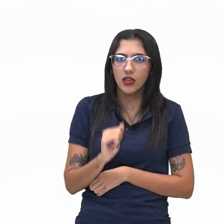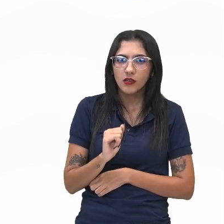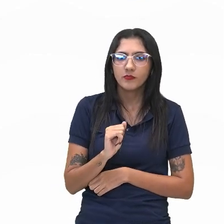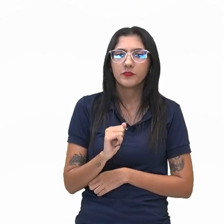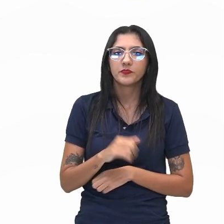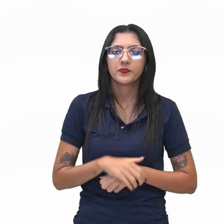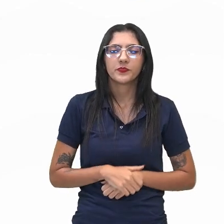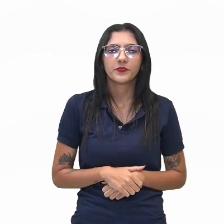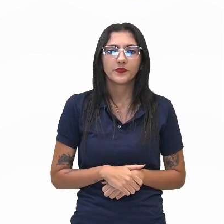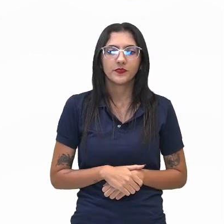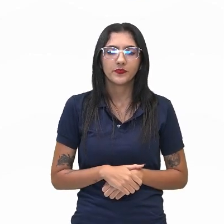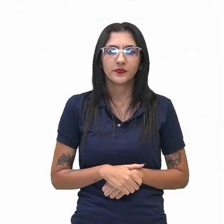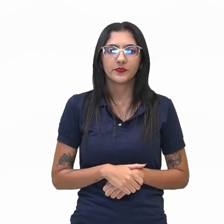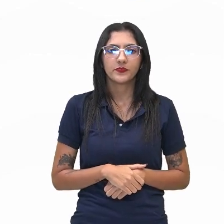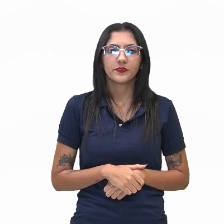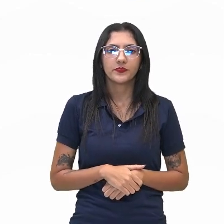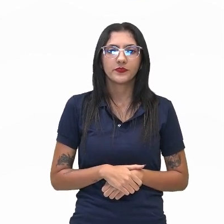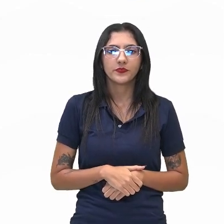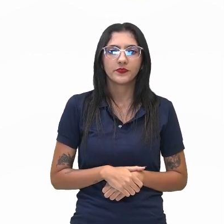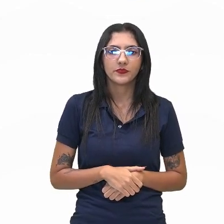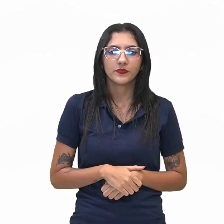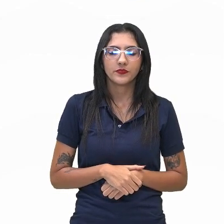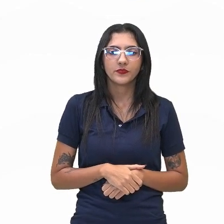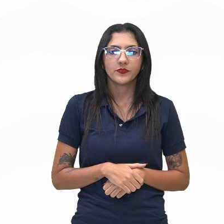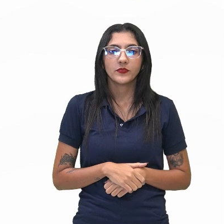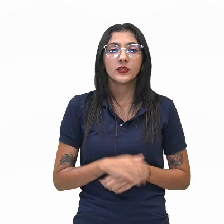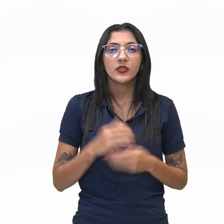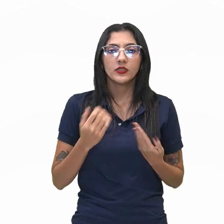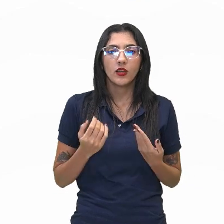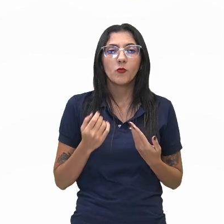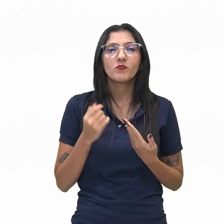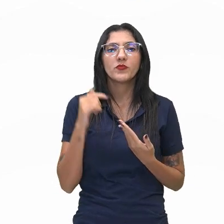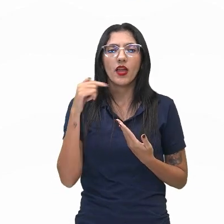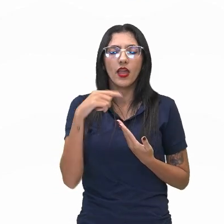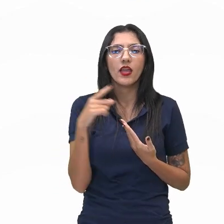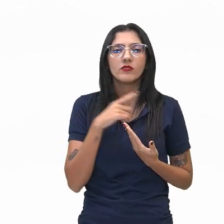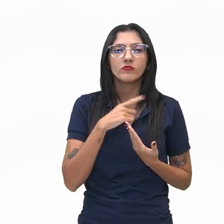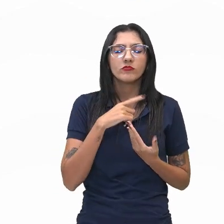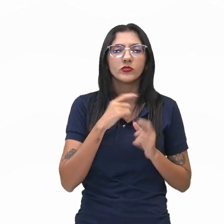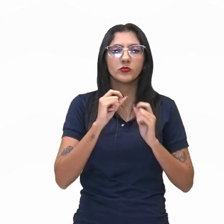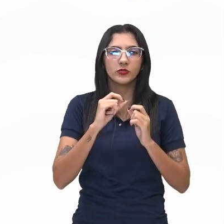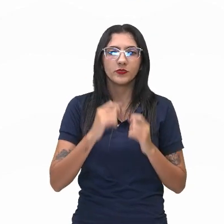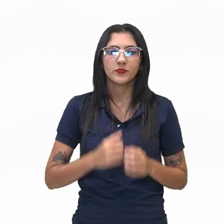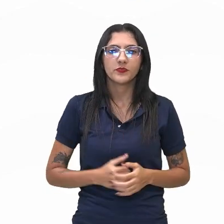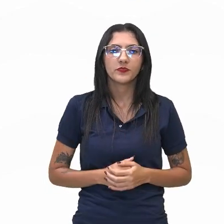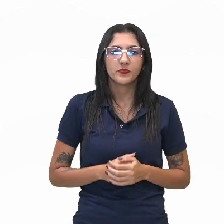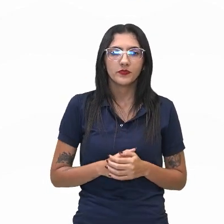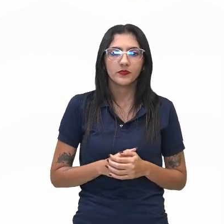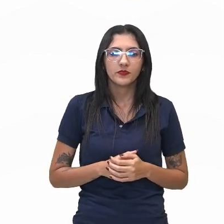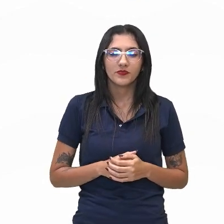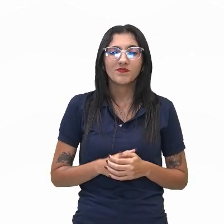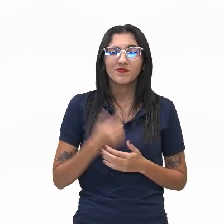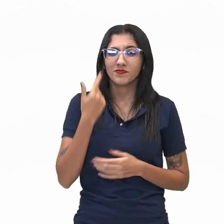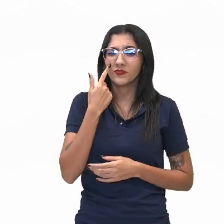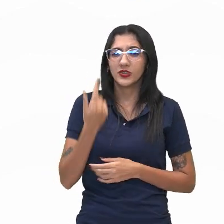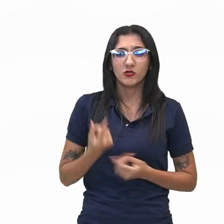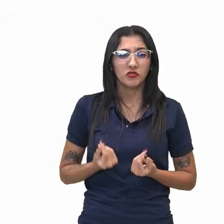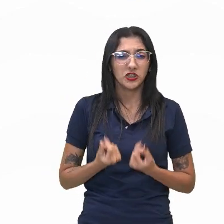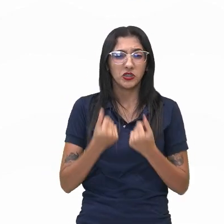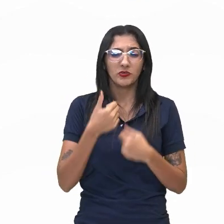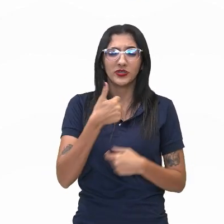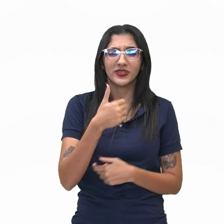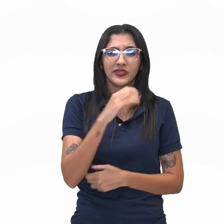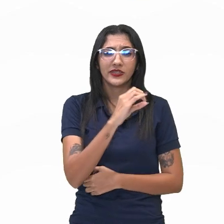gente, ele vai acabar aí introduzindo, né, um fundo de 100 bilhões de